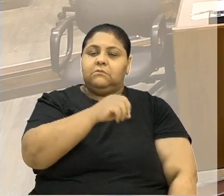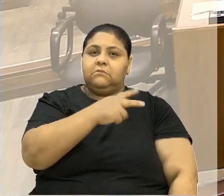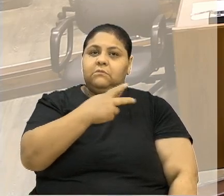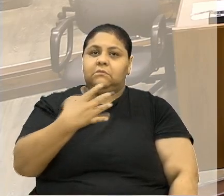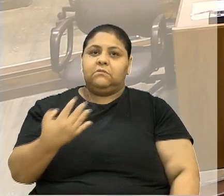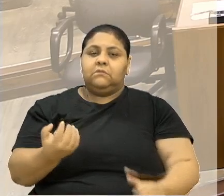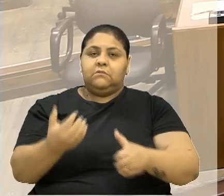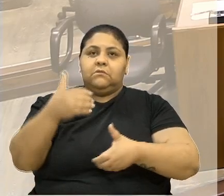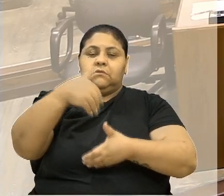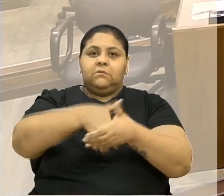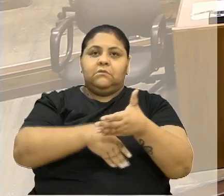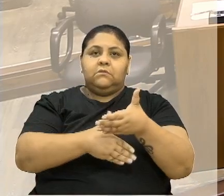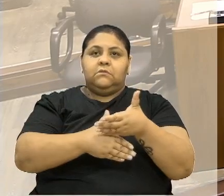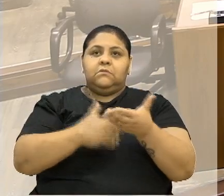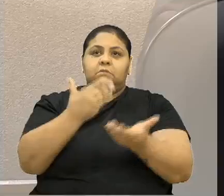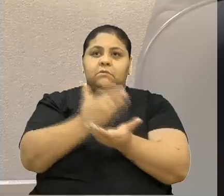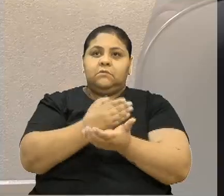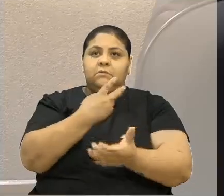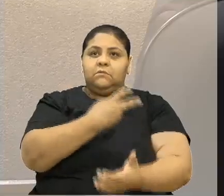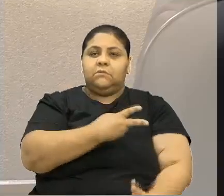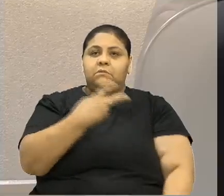176/2024, contido no processo número